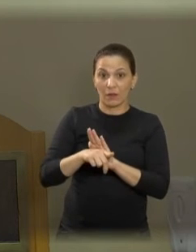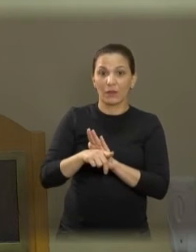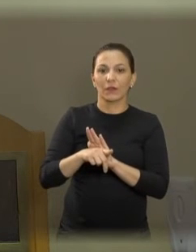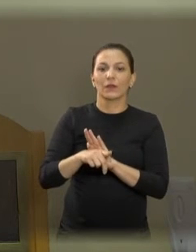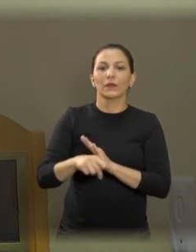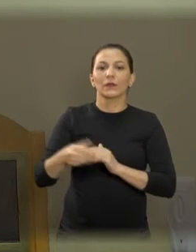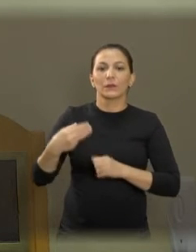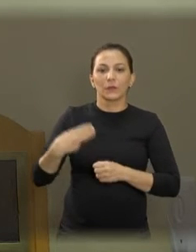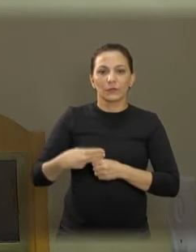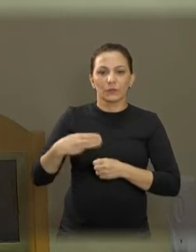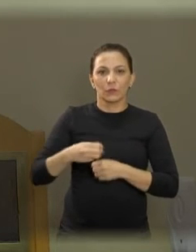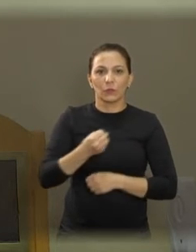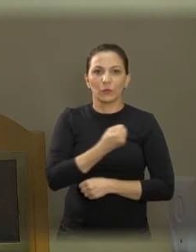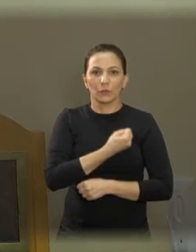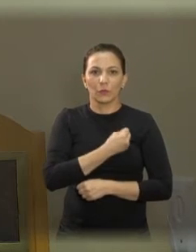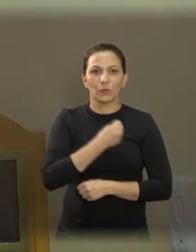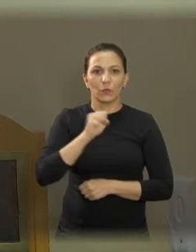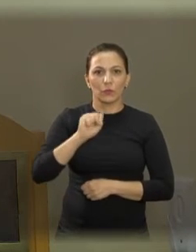número